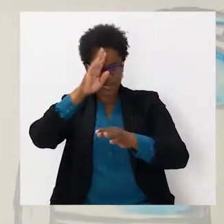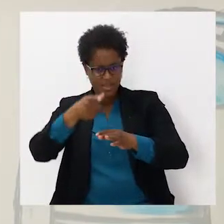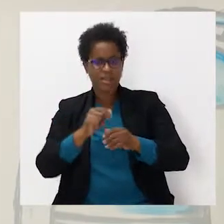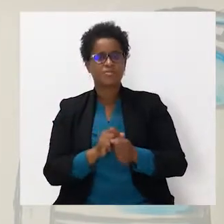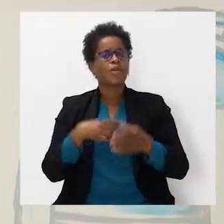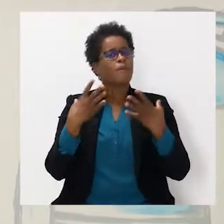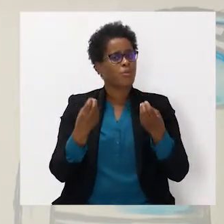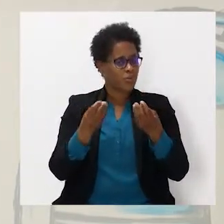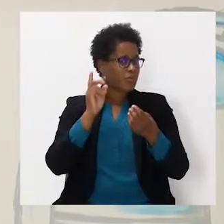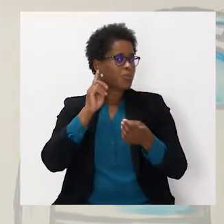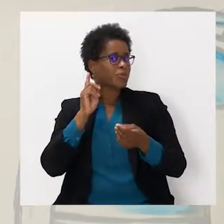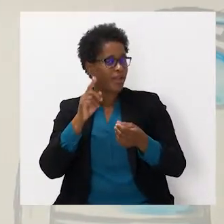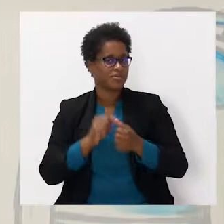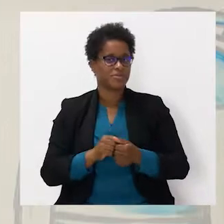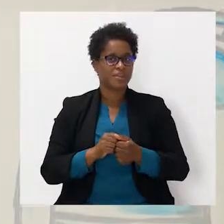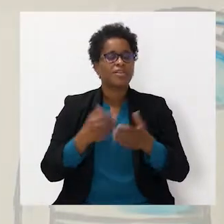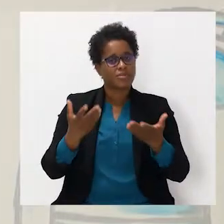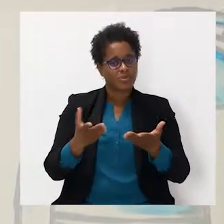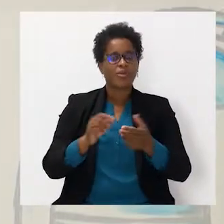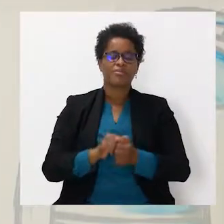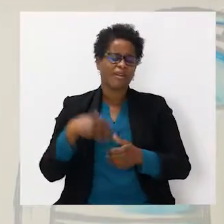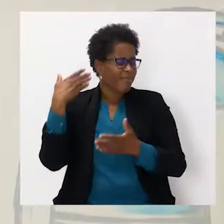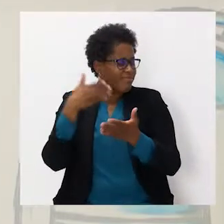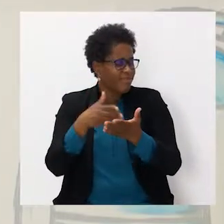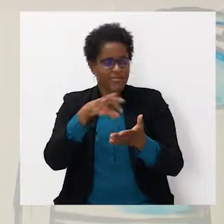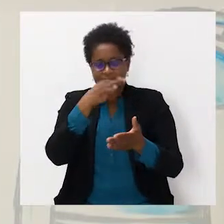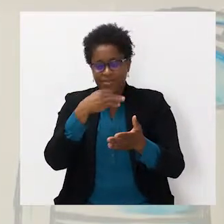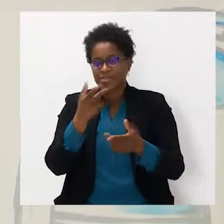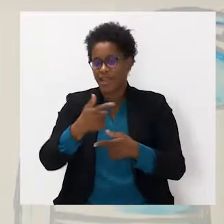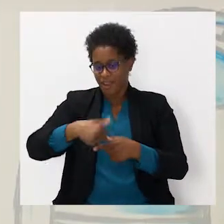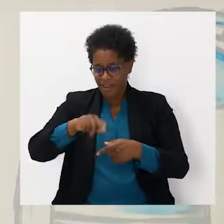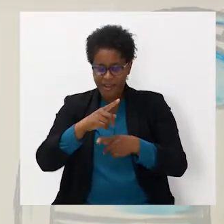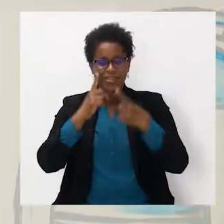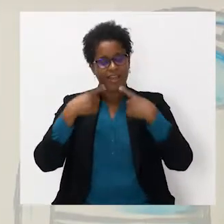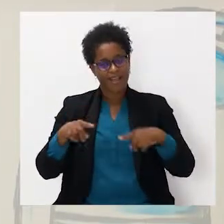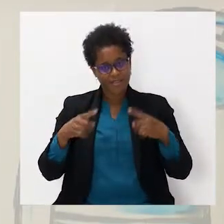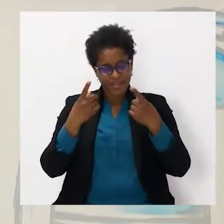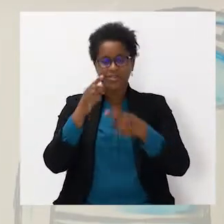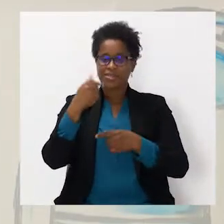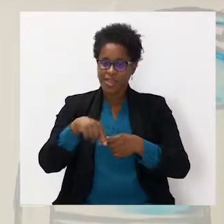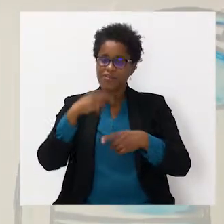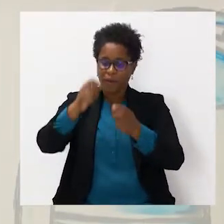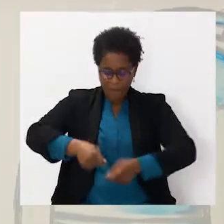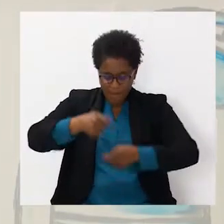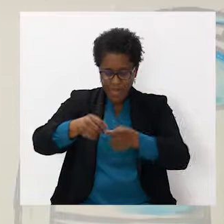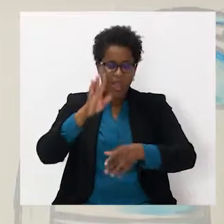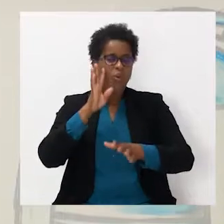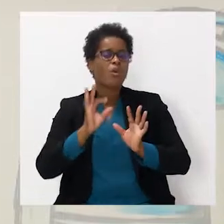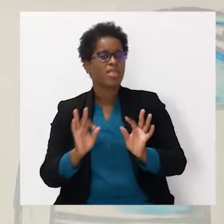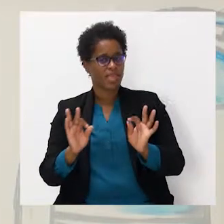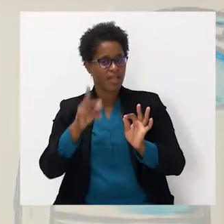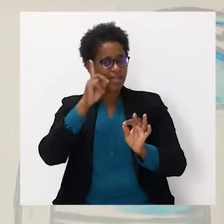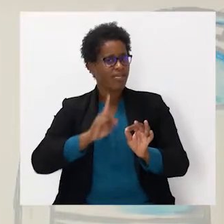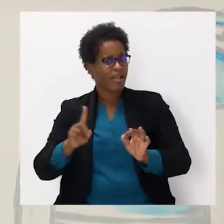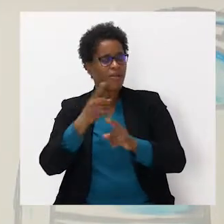são muito importantes. Por isso, até, como diz a nossa canção, devemos plantar, cuidar delas,